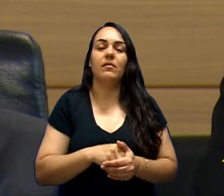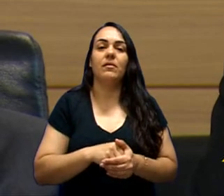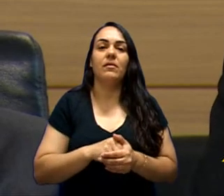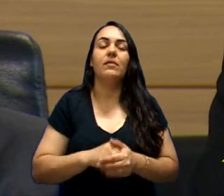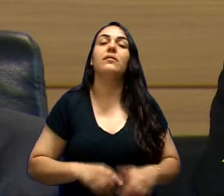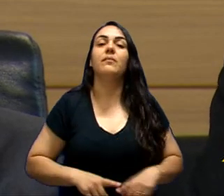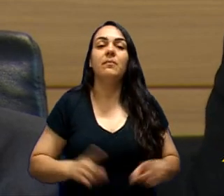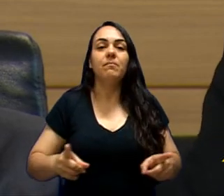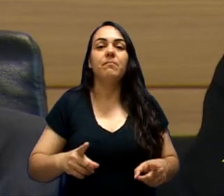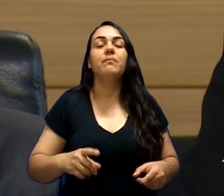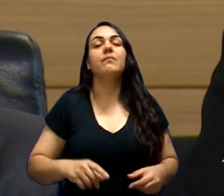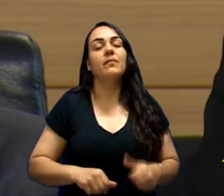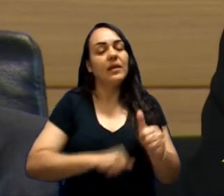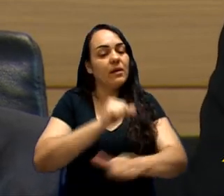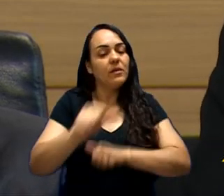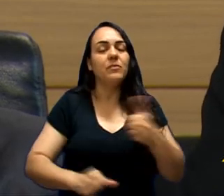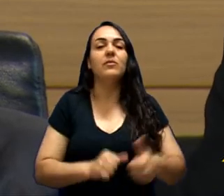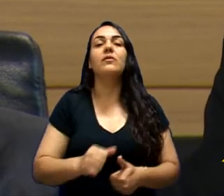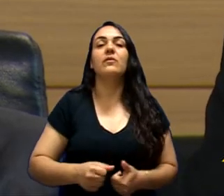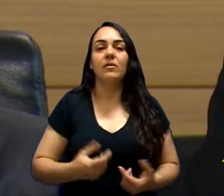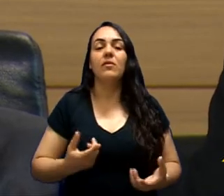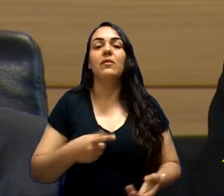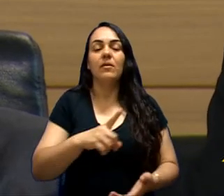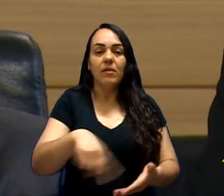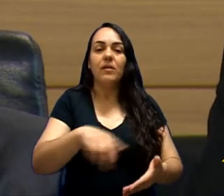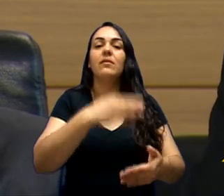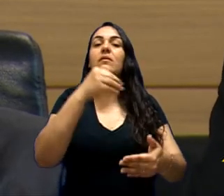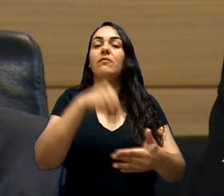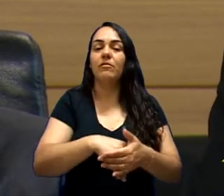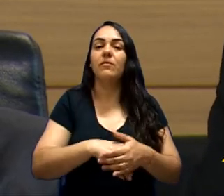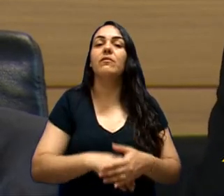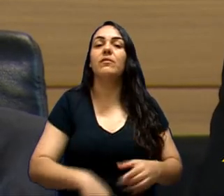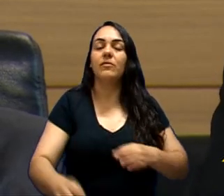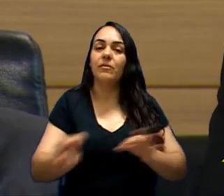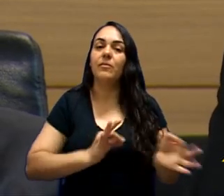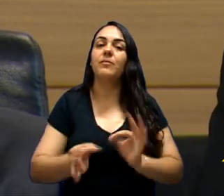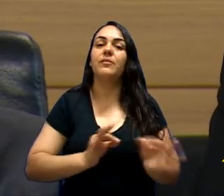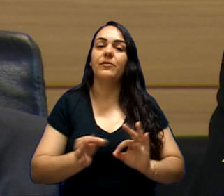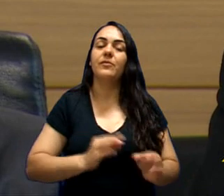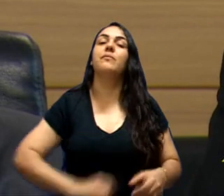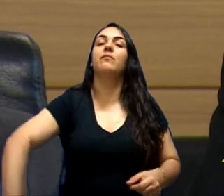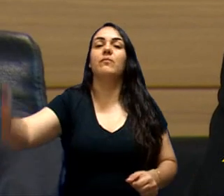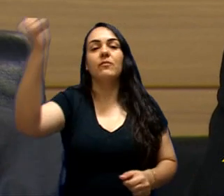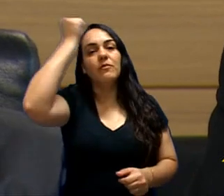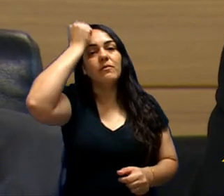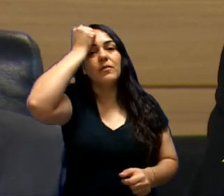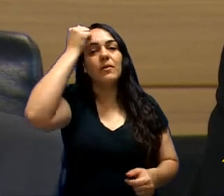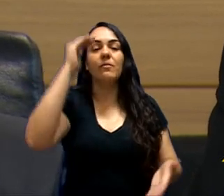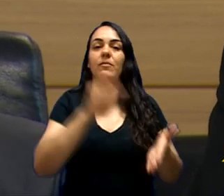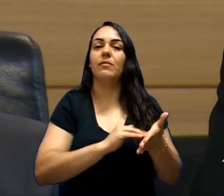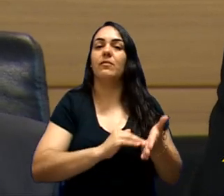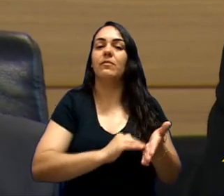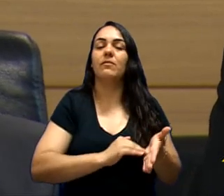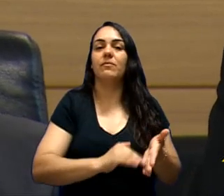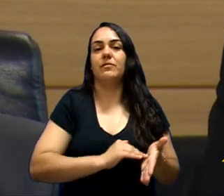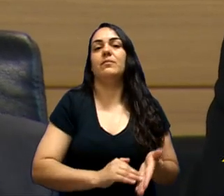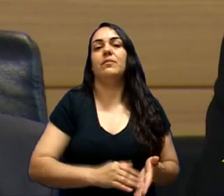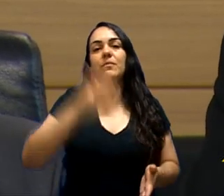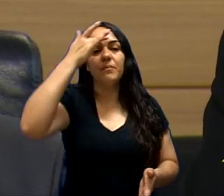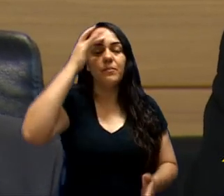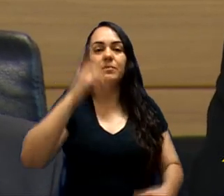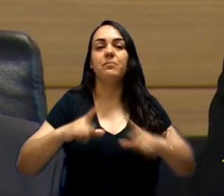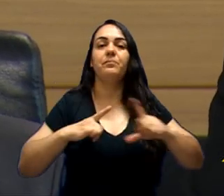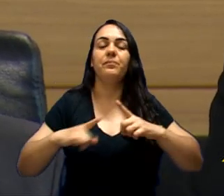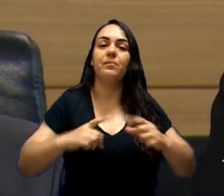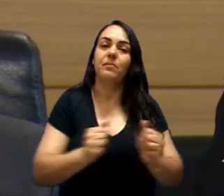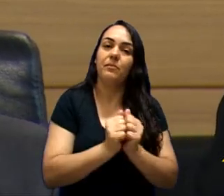mandar nada, não. Agora, se, ah, não, agora tá vetando, né? E aí agora vai culpar... Os funcionários públicos serão culpados